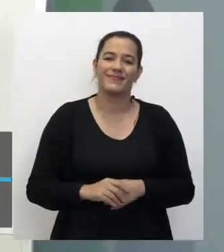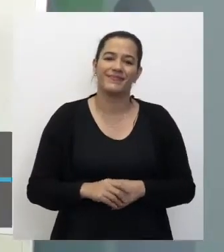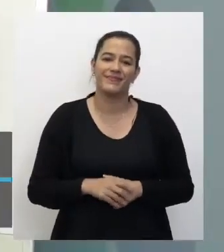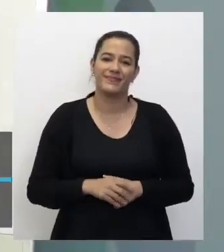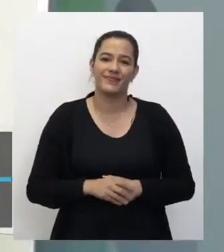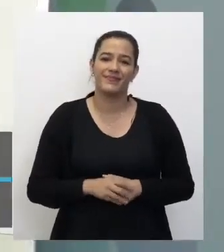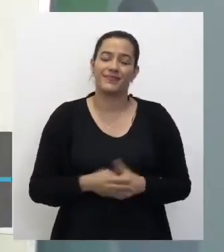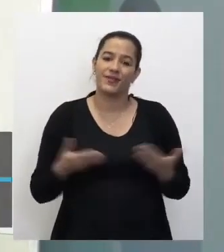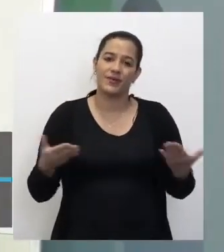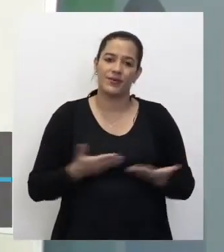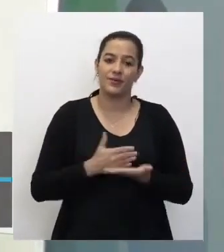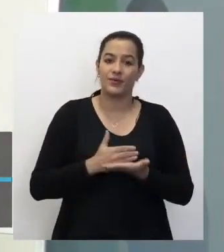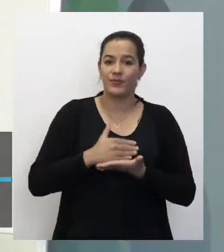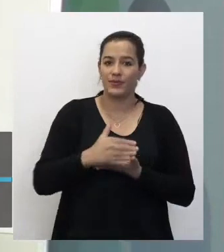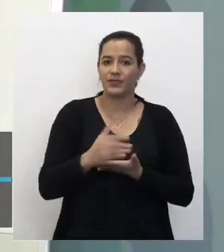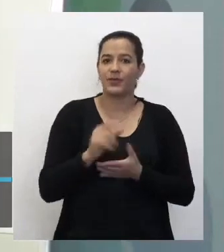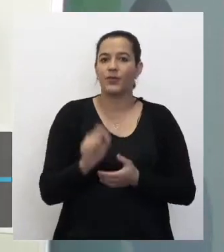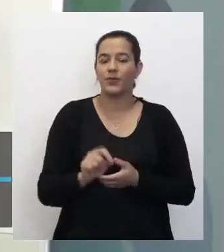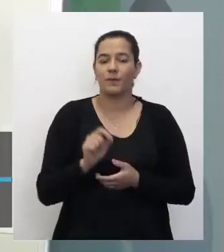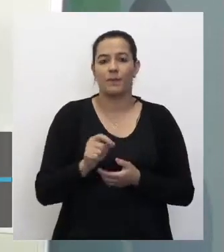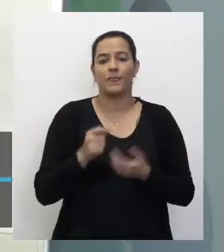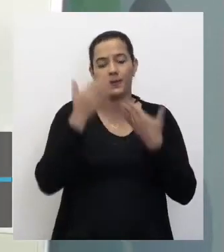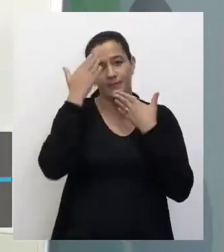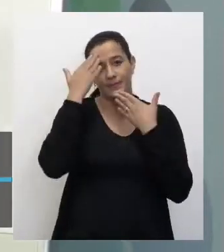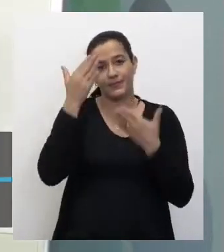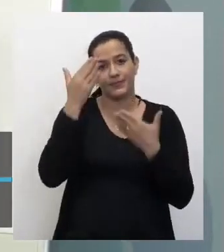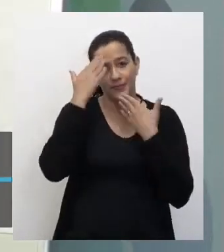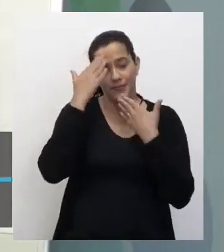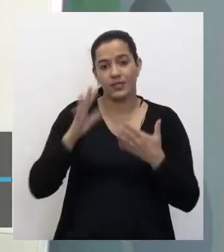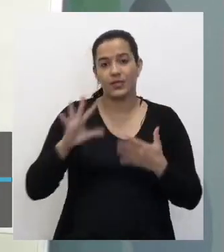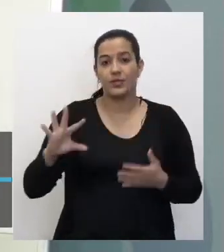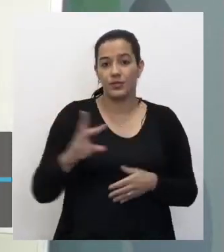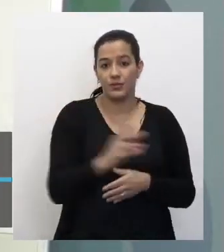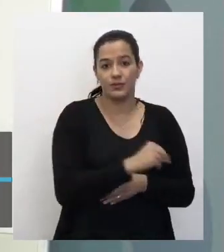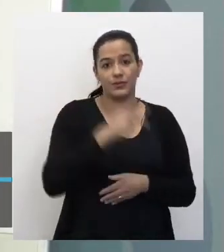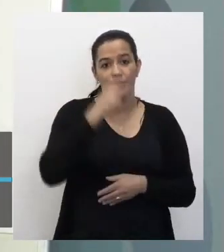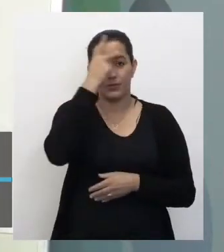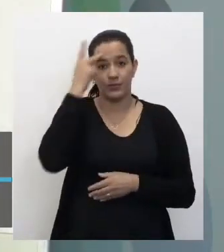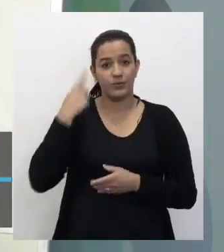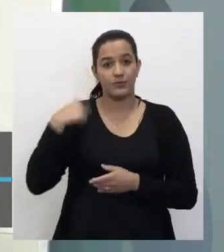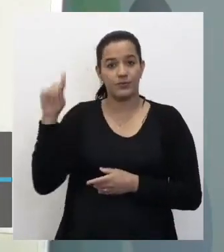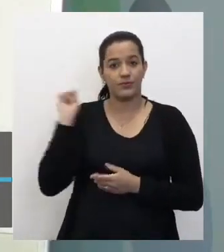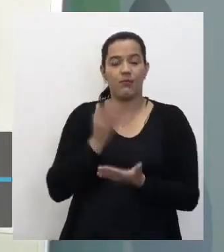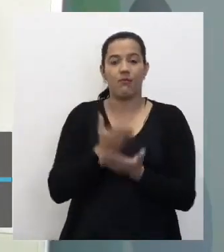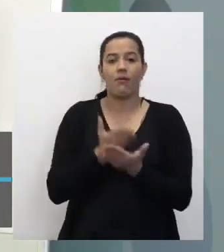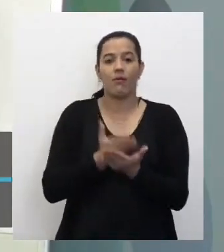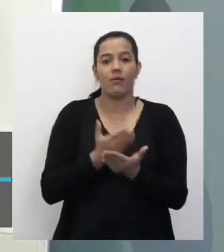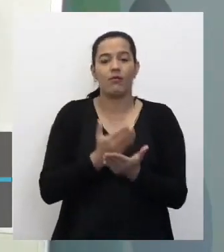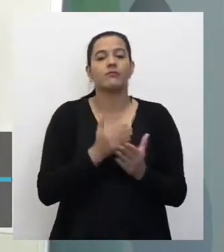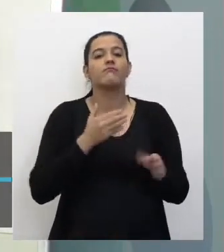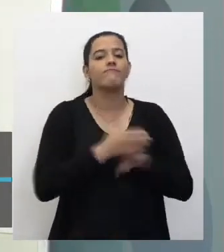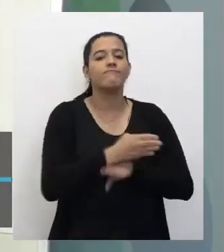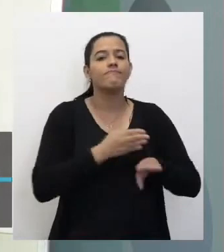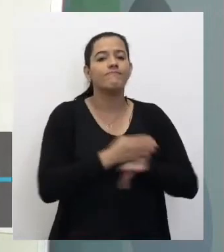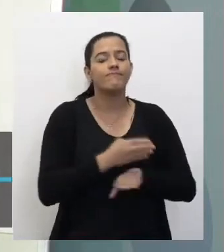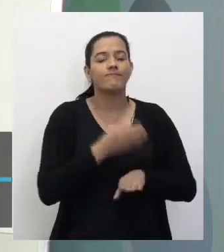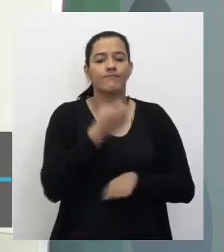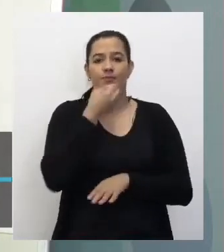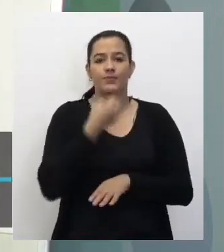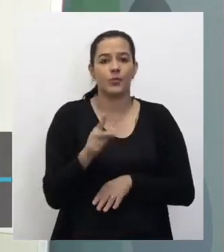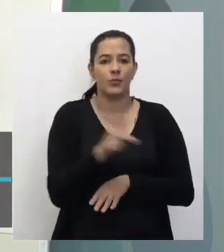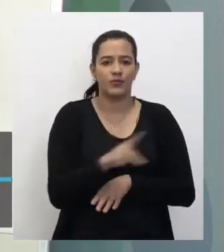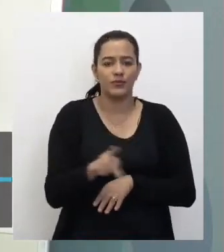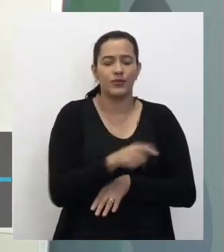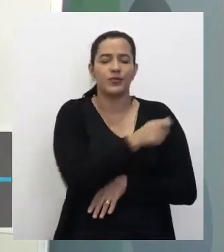people. Vamos começar a aula hoje agradecendo as pessoas que participaram da aula passada, né? Students, teachers, os estudantes, os